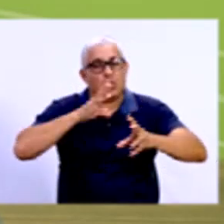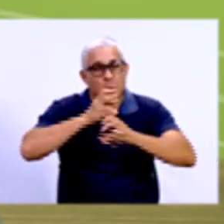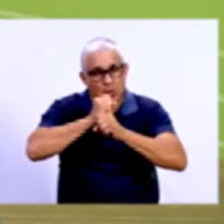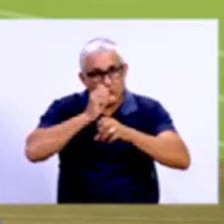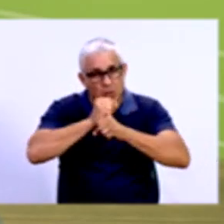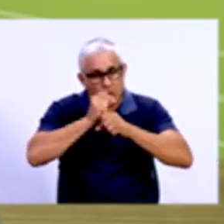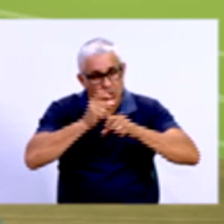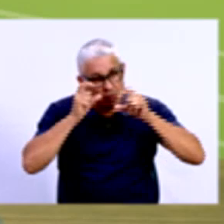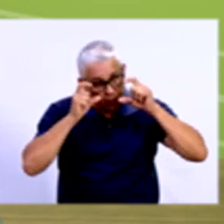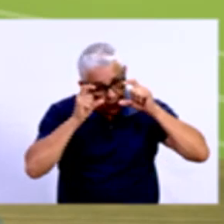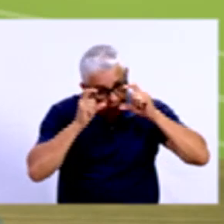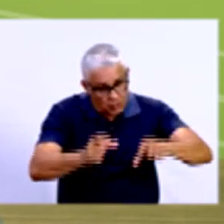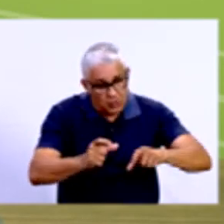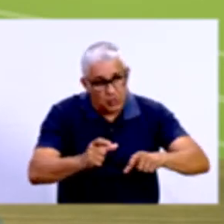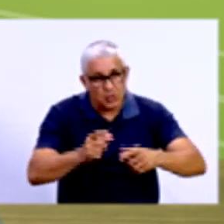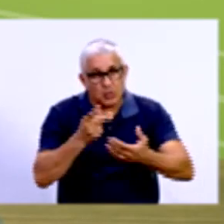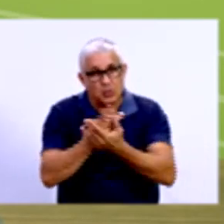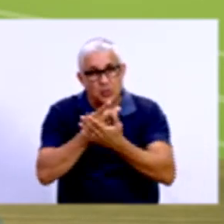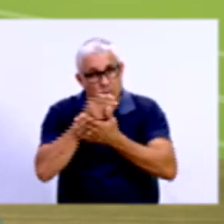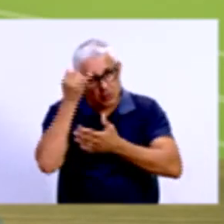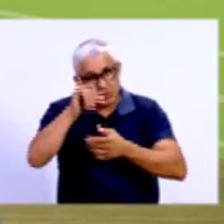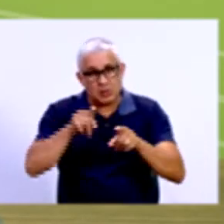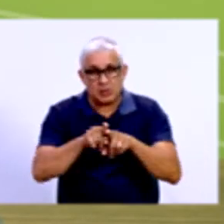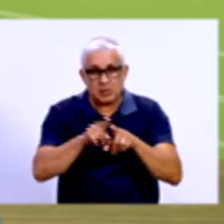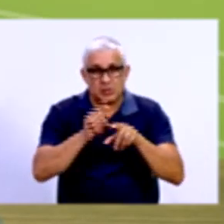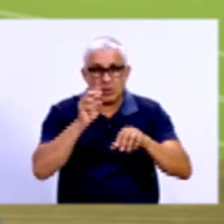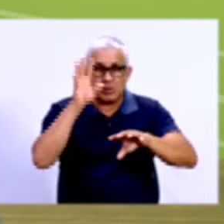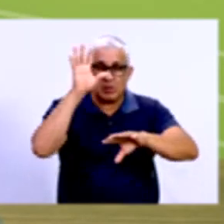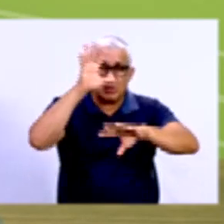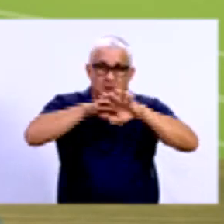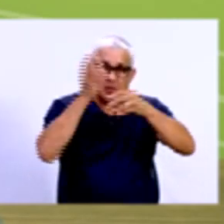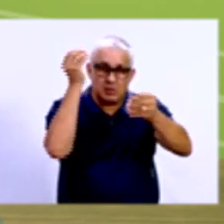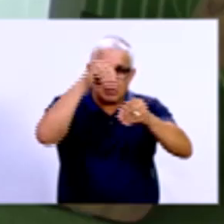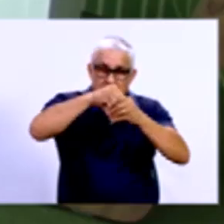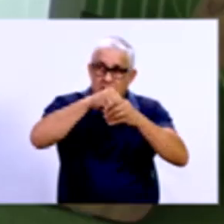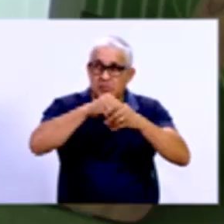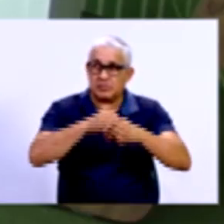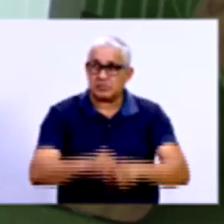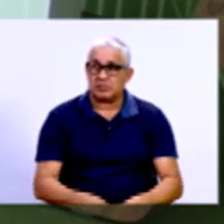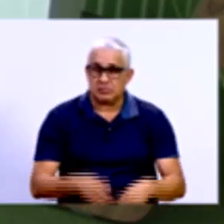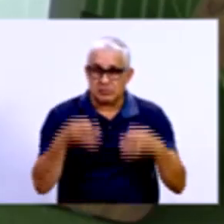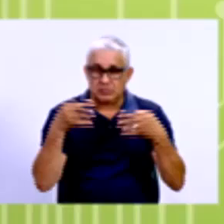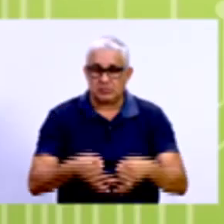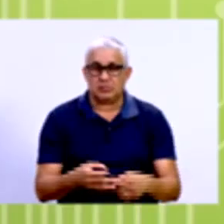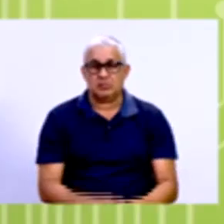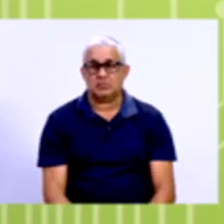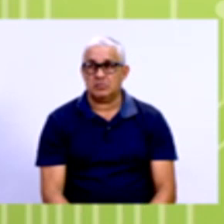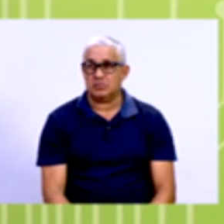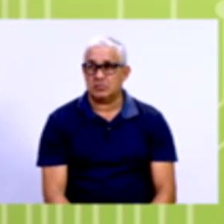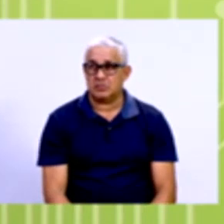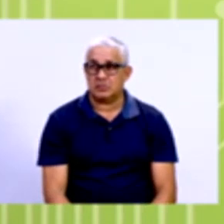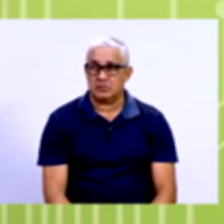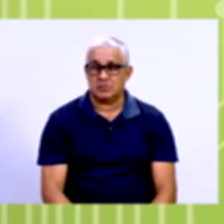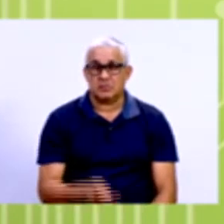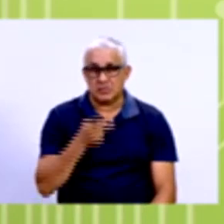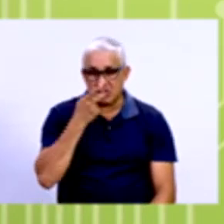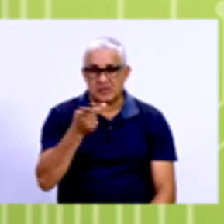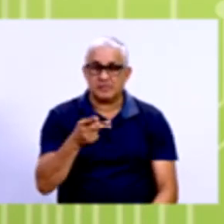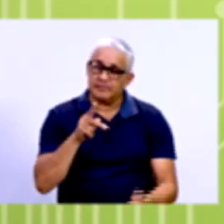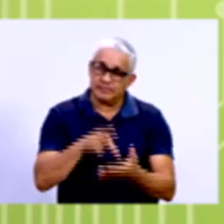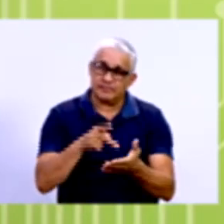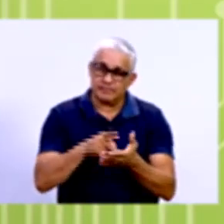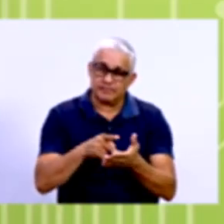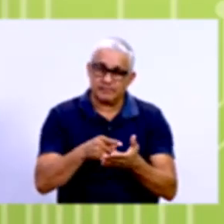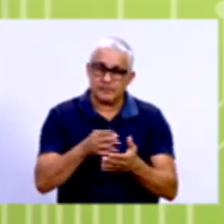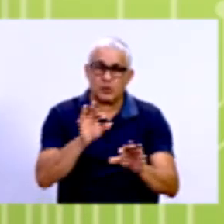com atenção também para não errar nos cálculos. E é só colocar na tabela que não vai dar errado. Não vai mesmo. Então, é isso que eu tenho para falar para vocês. Na verdade, eu